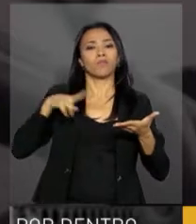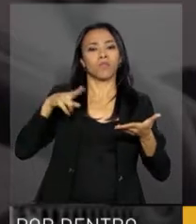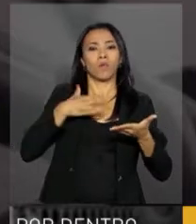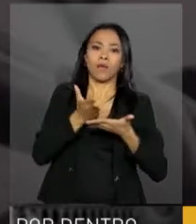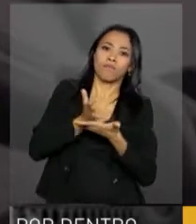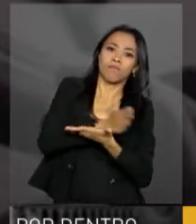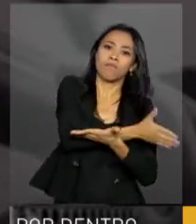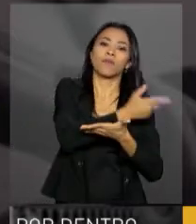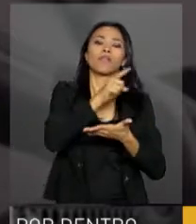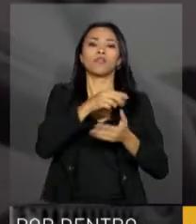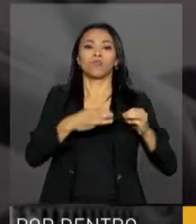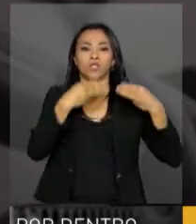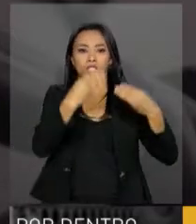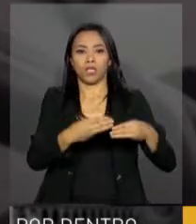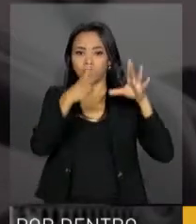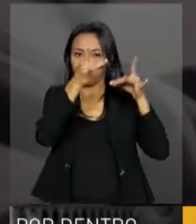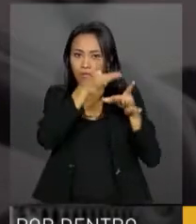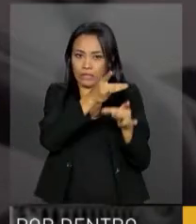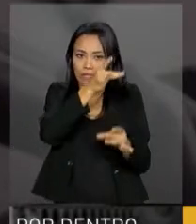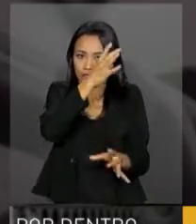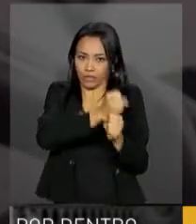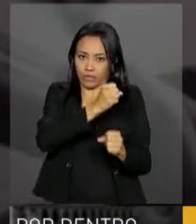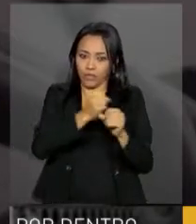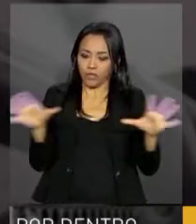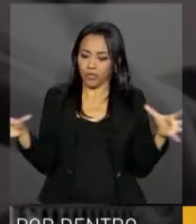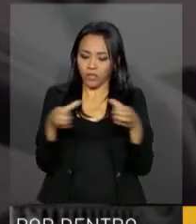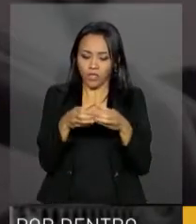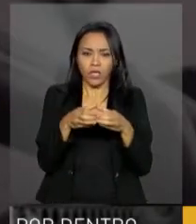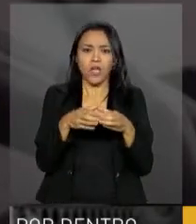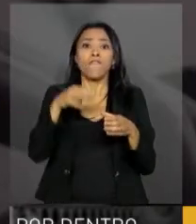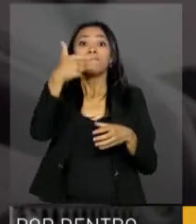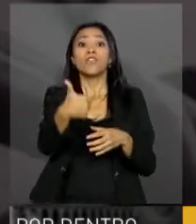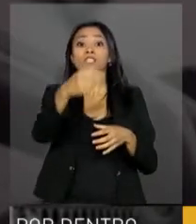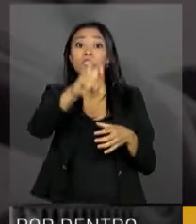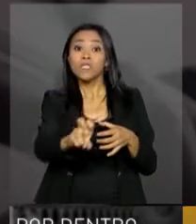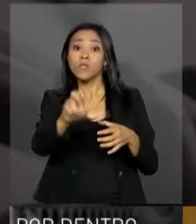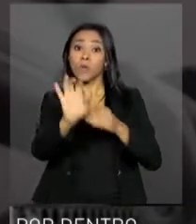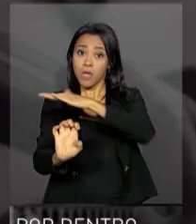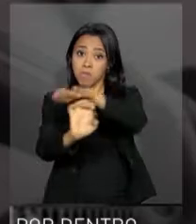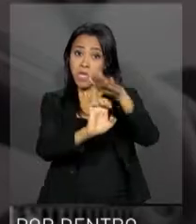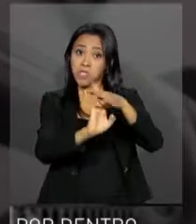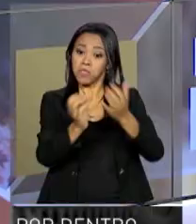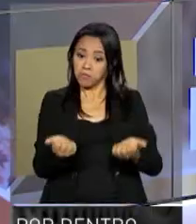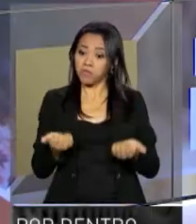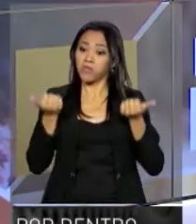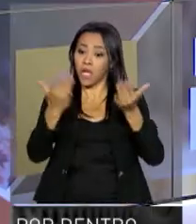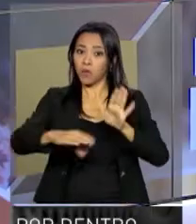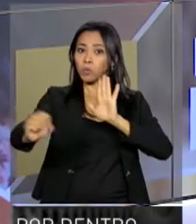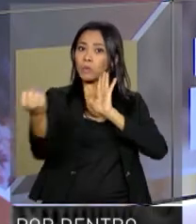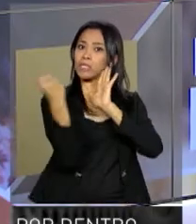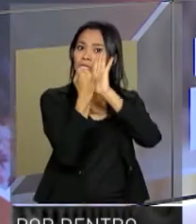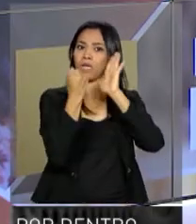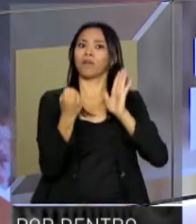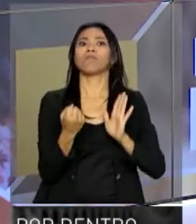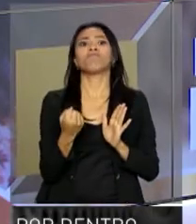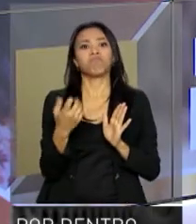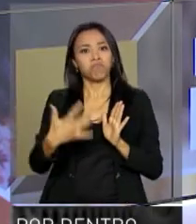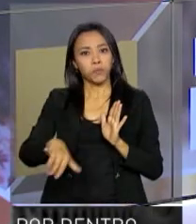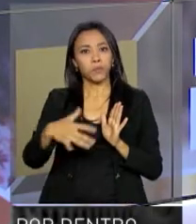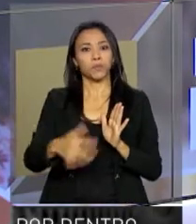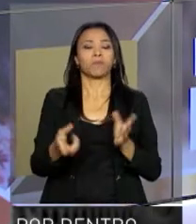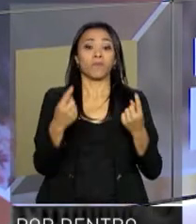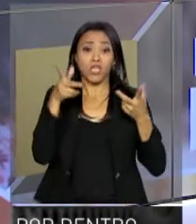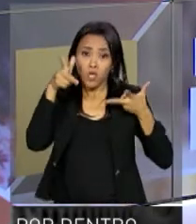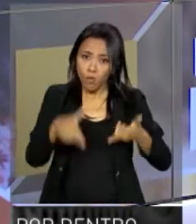do Ministério da Transparência e, ao final, 25 empresas receberam o selo Proética. Iniciativa